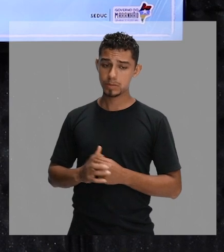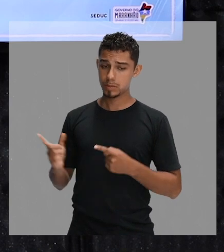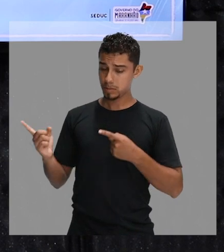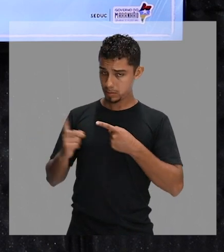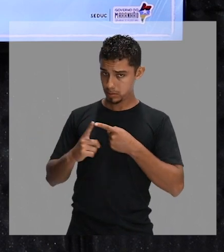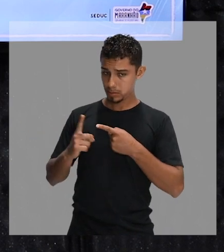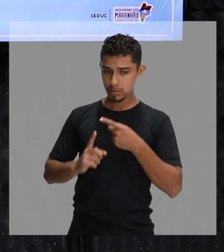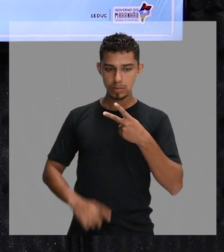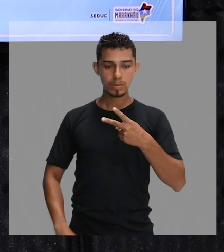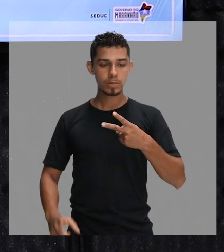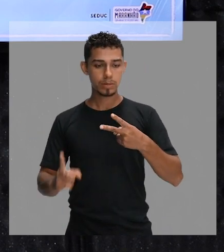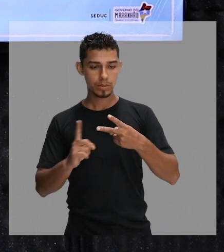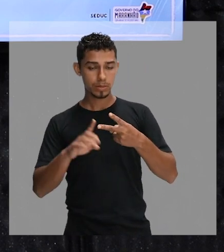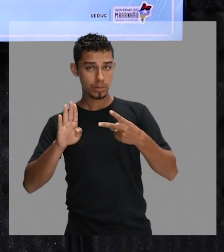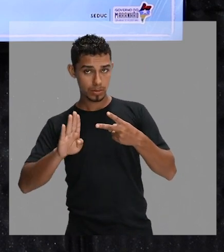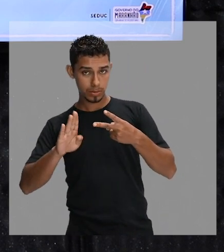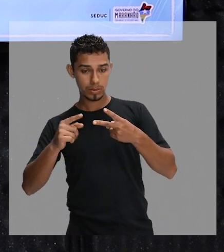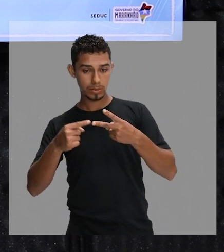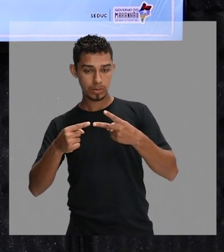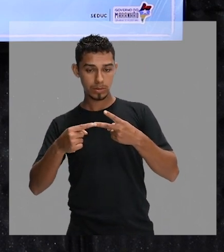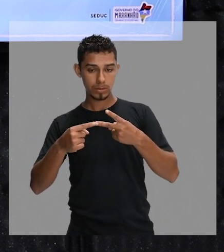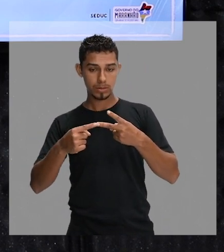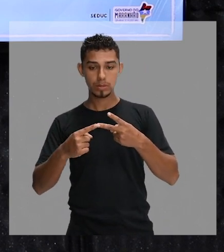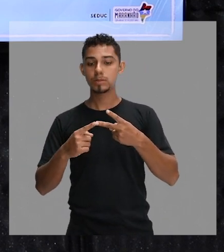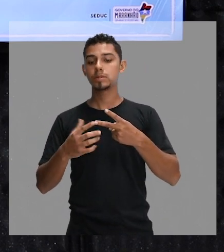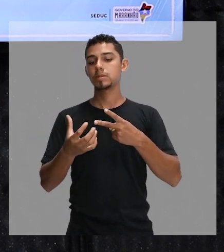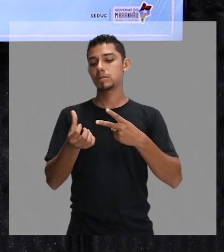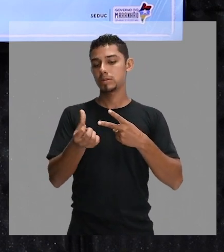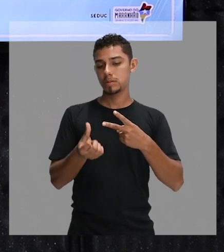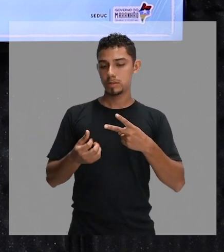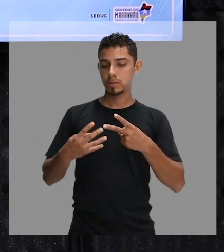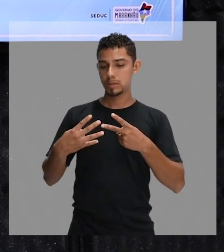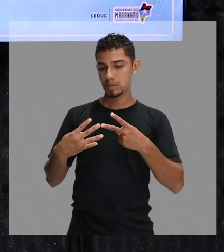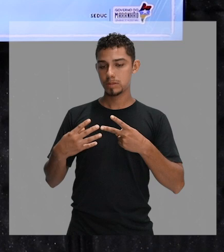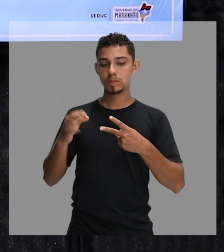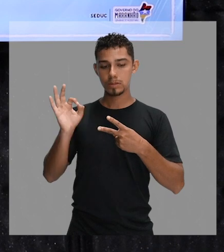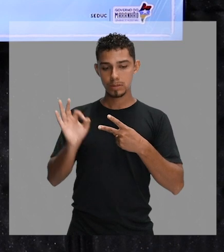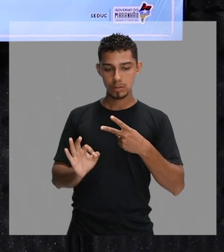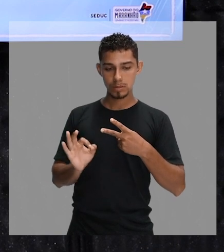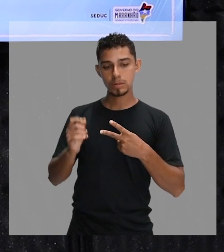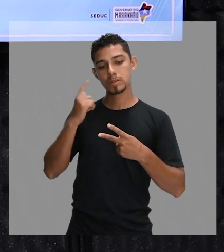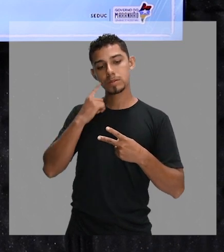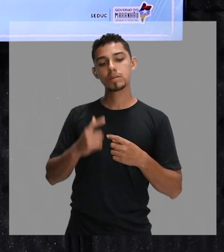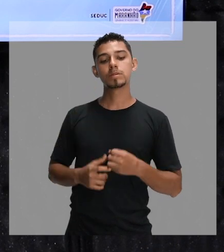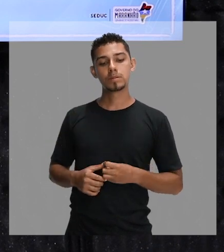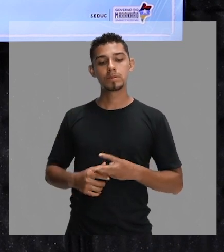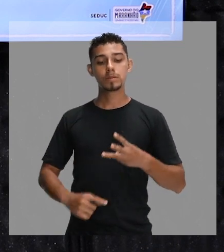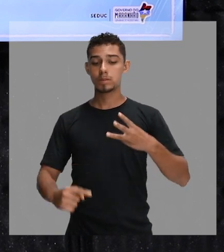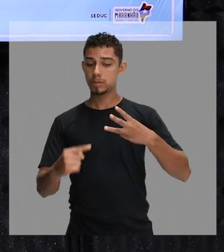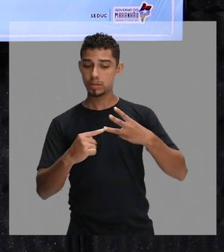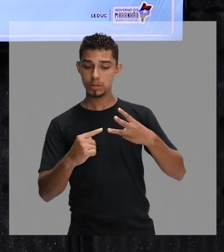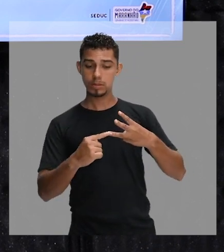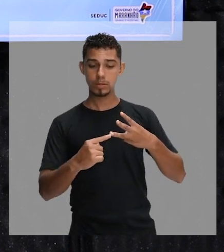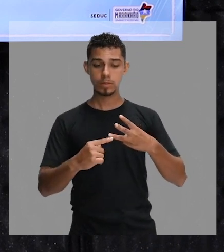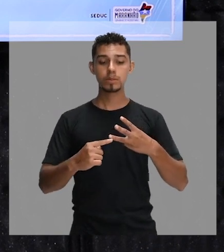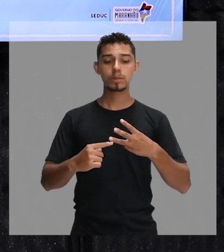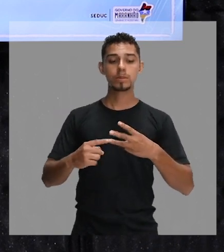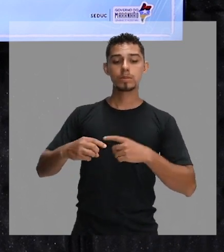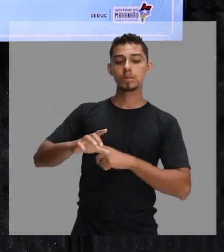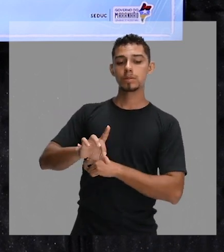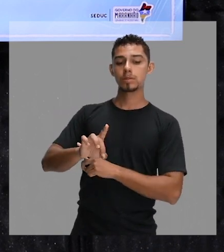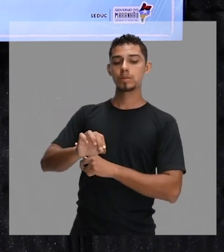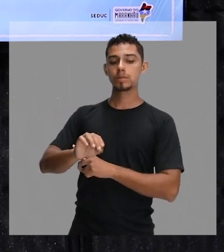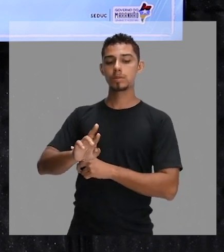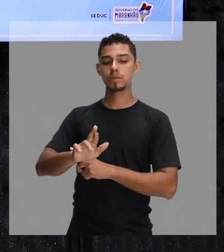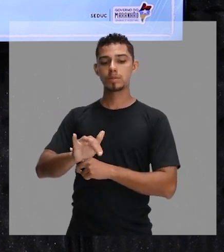escudos cristalinos. E uma outra estrutura geológica são os dobramentos modernos, que são as cordilheiras de montanhas que nós não